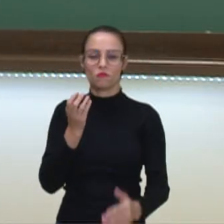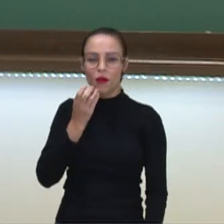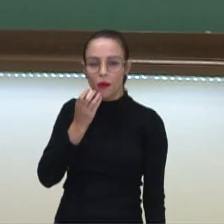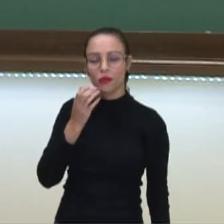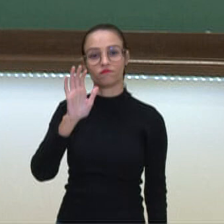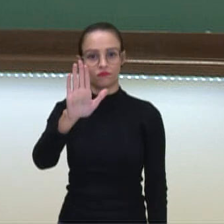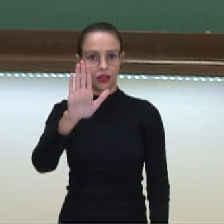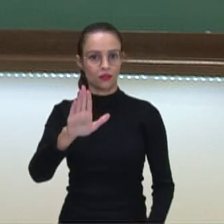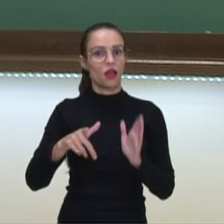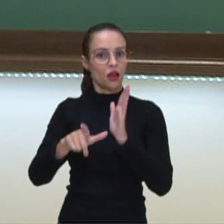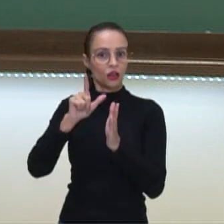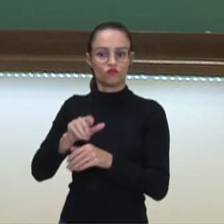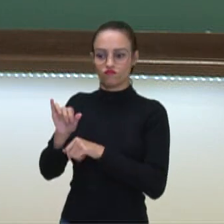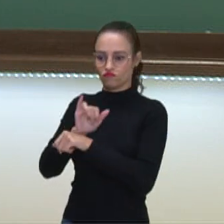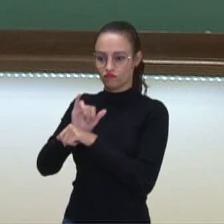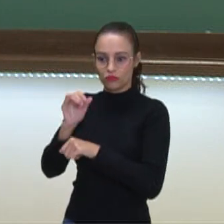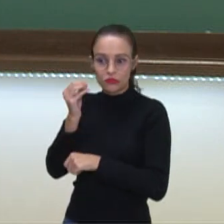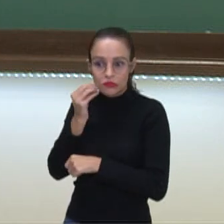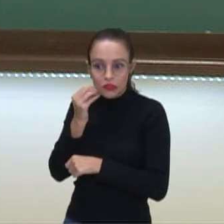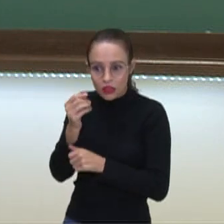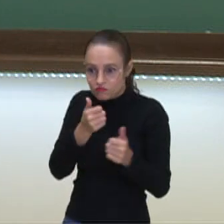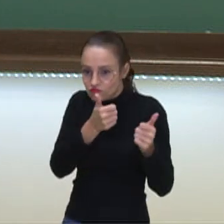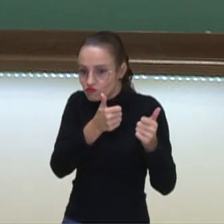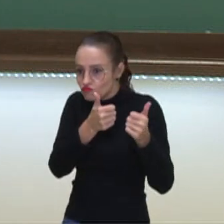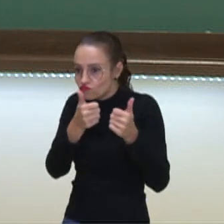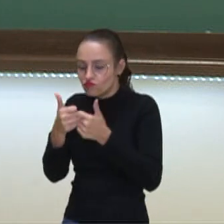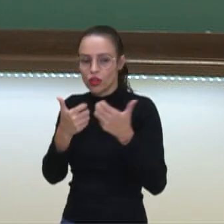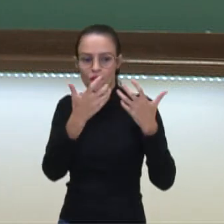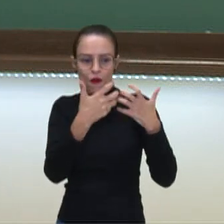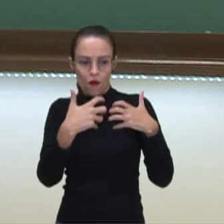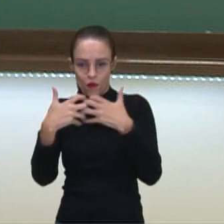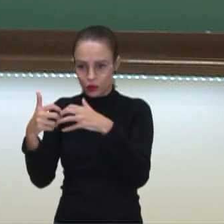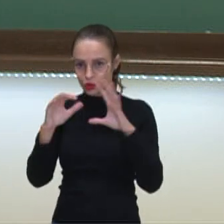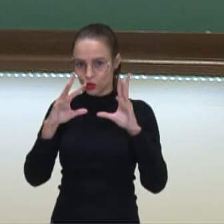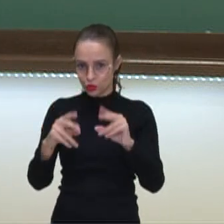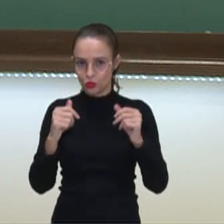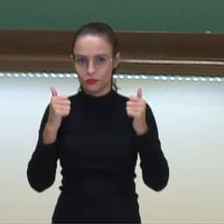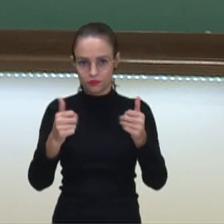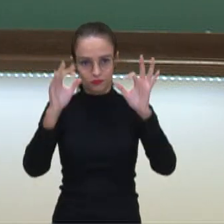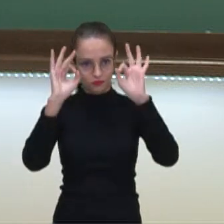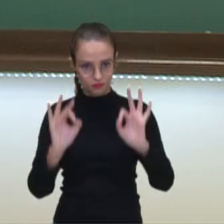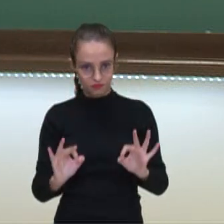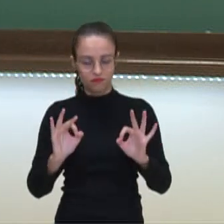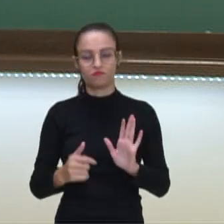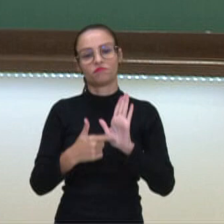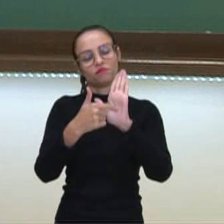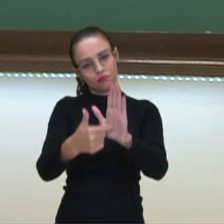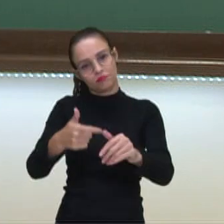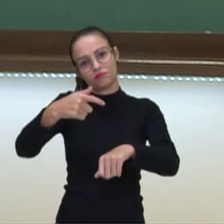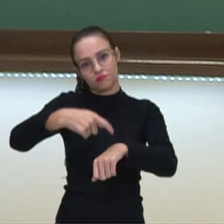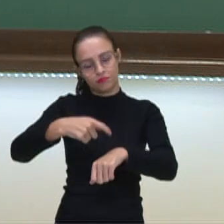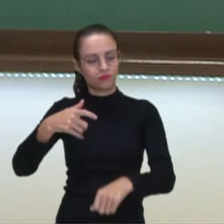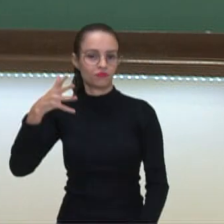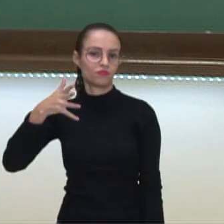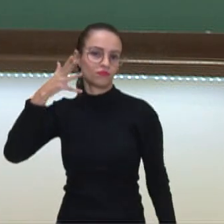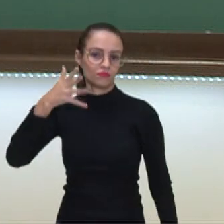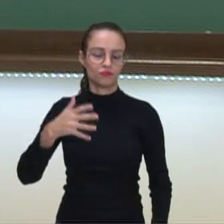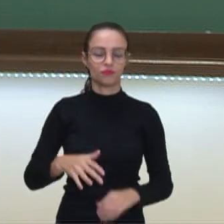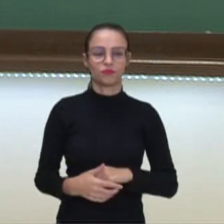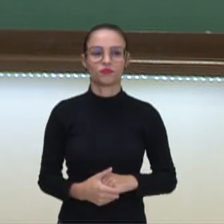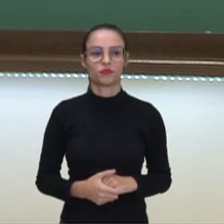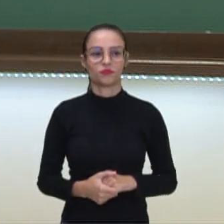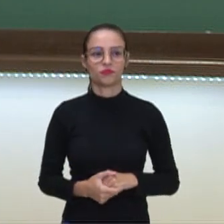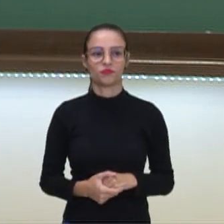que eu faça um teste e eu tenha garantia que esses efeitos eles vão ser reproduzidos durante a minha oratória,